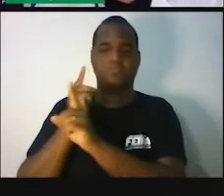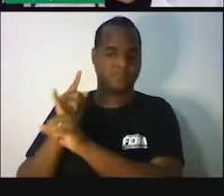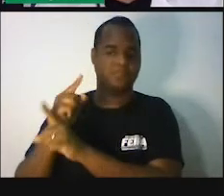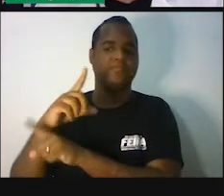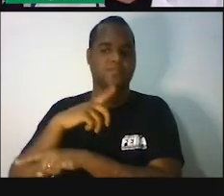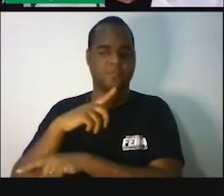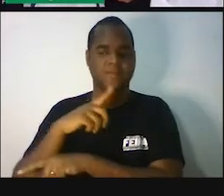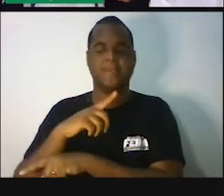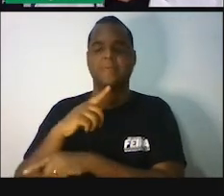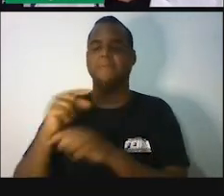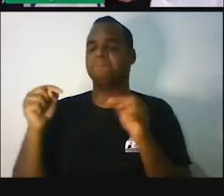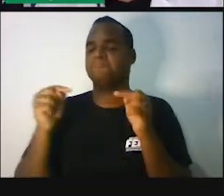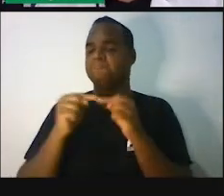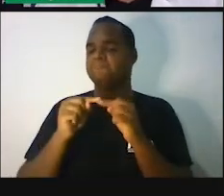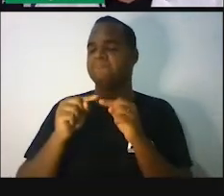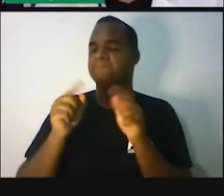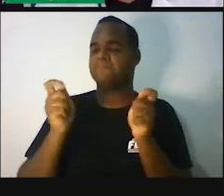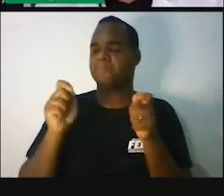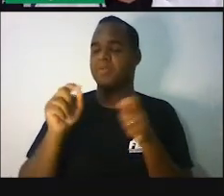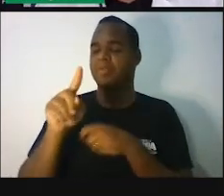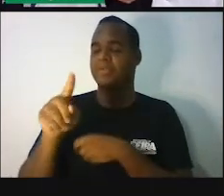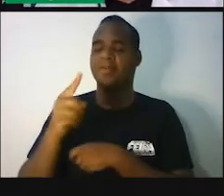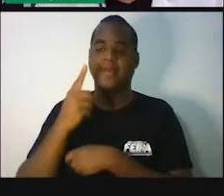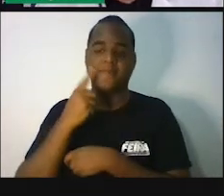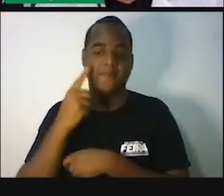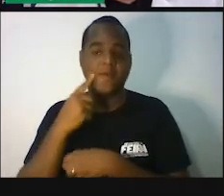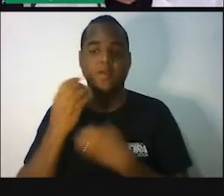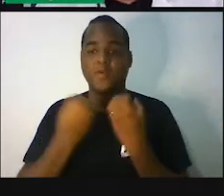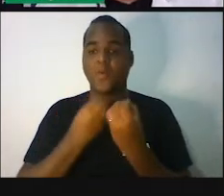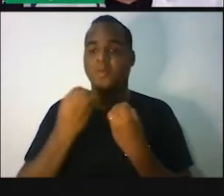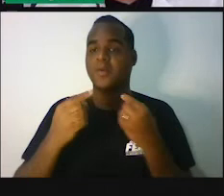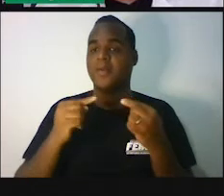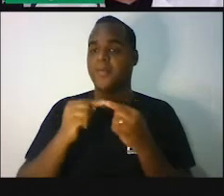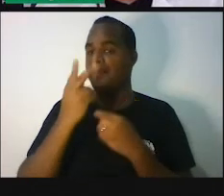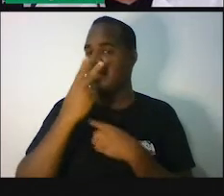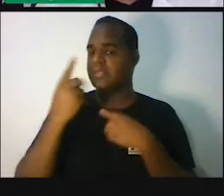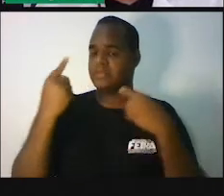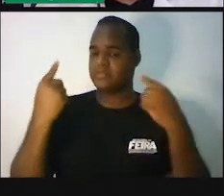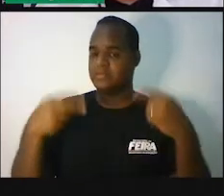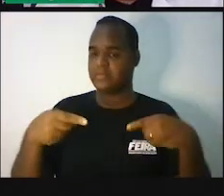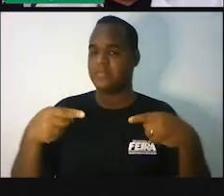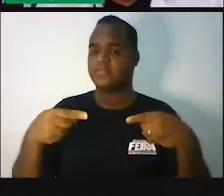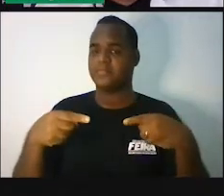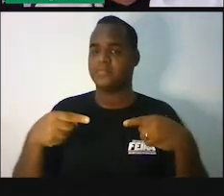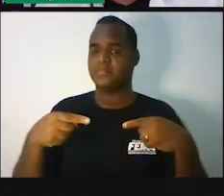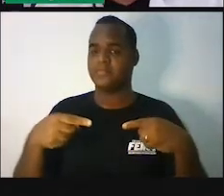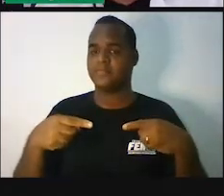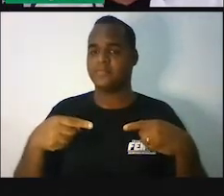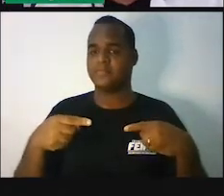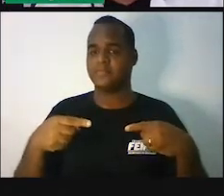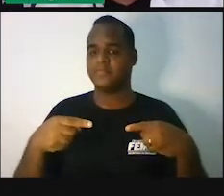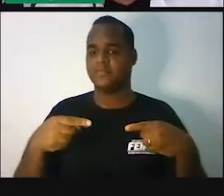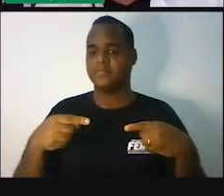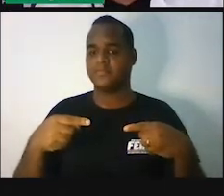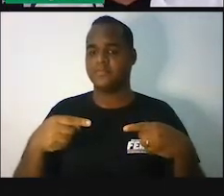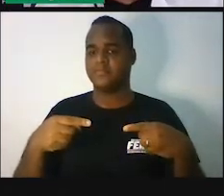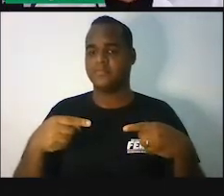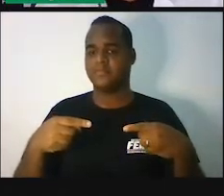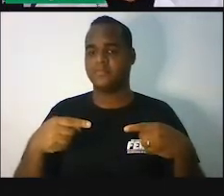essa situação acaba sendo um desafio. Olha só, vou até fazer uma correçãozinha.